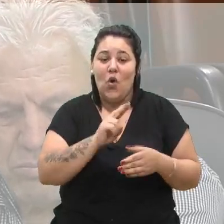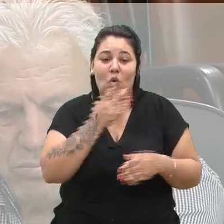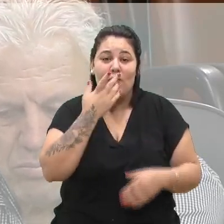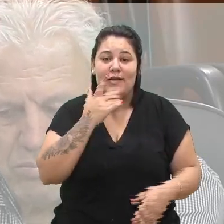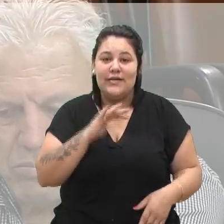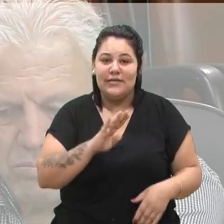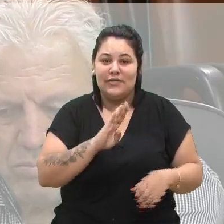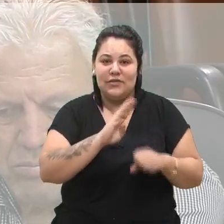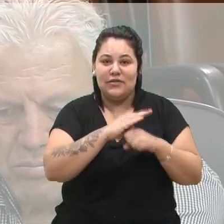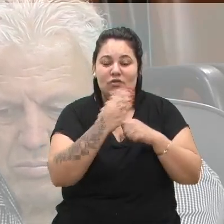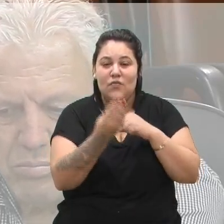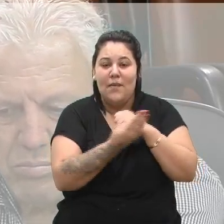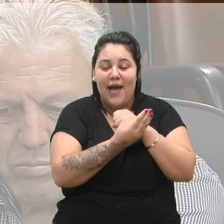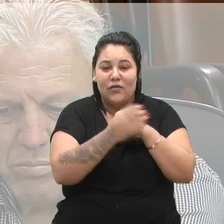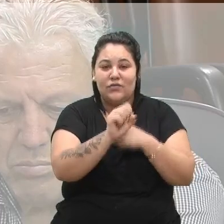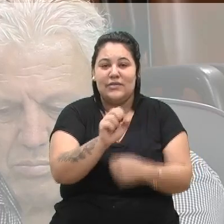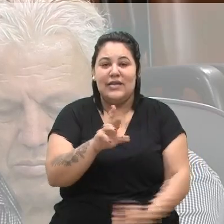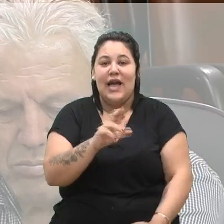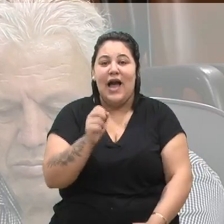no Cristóvão?